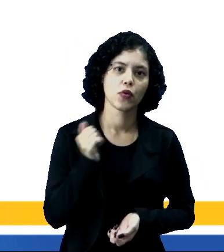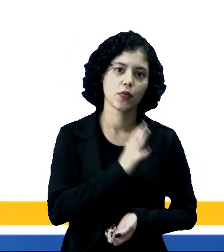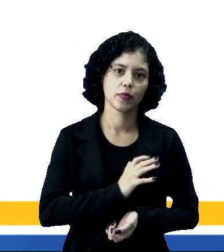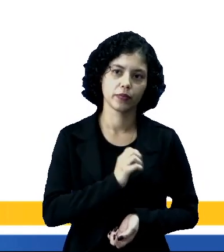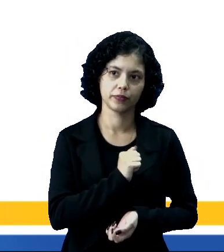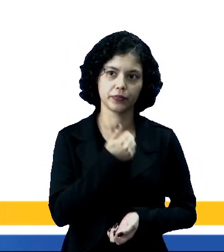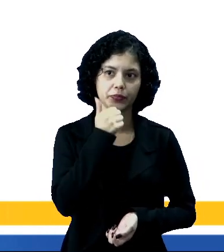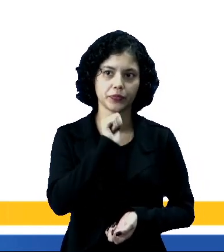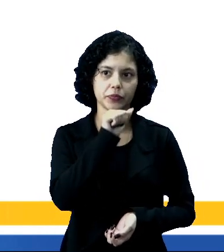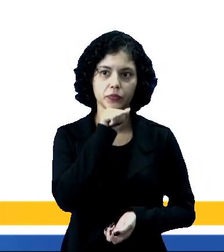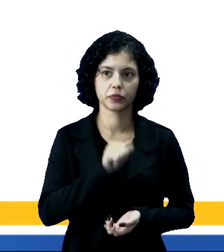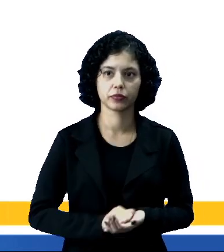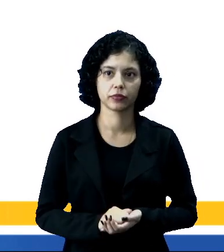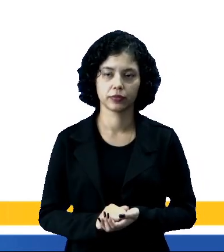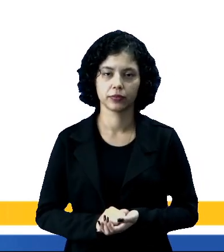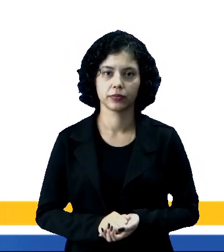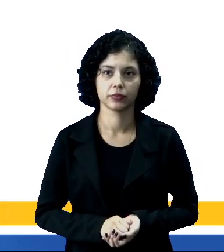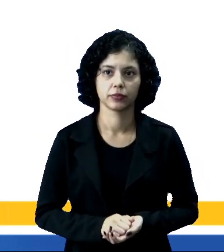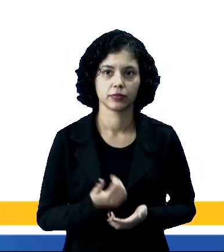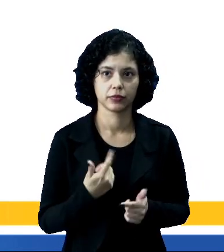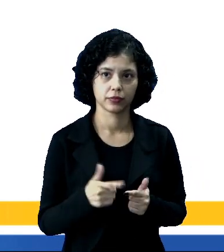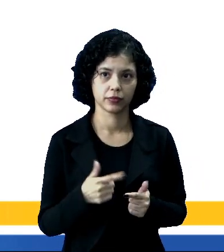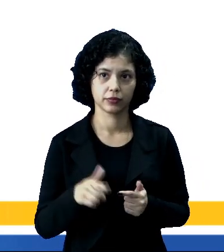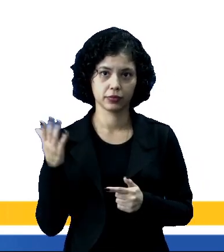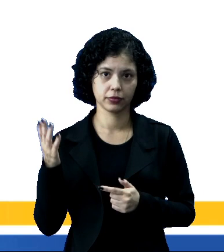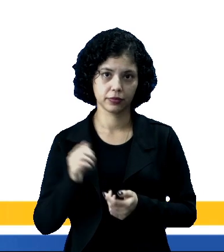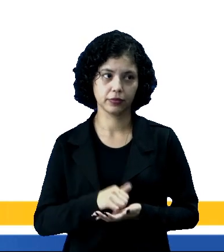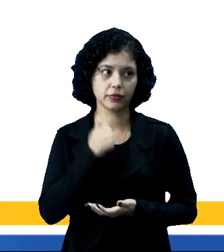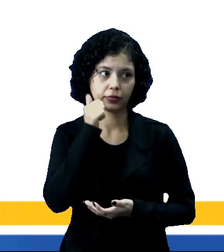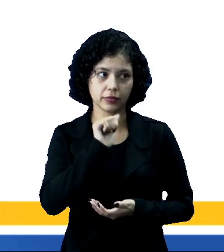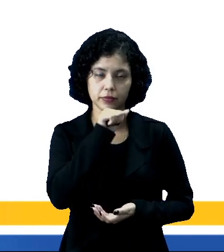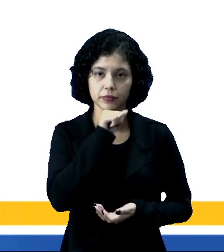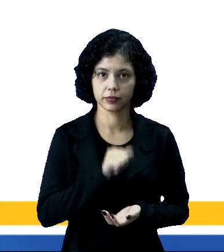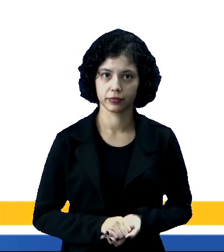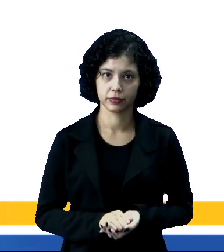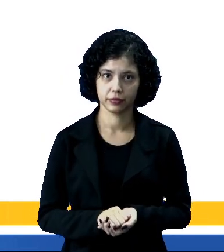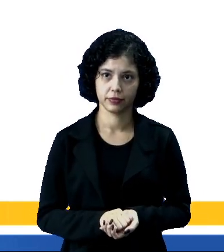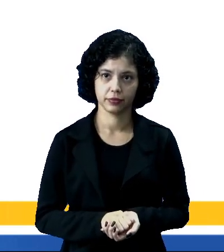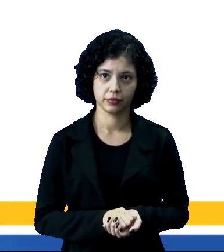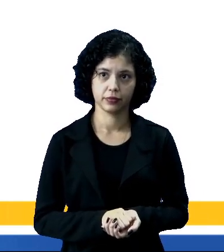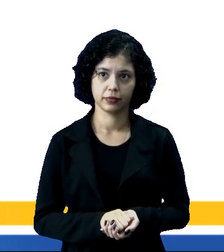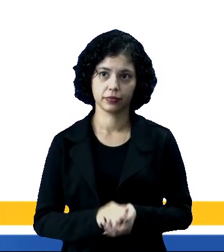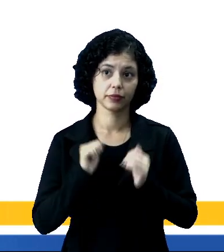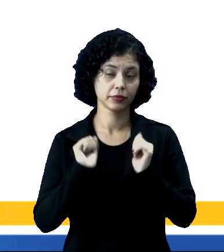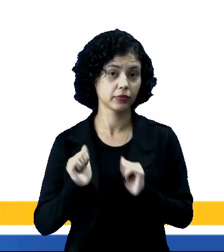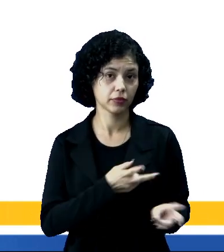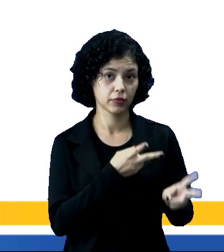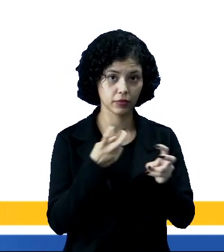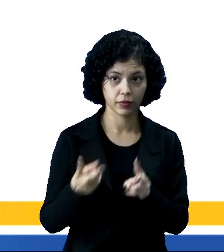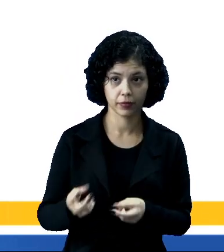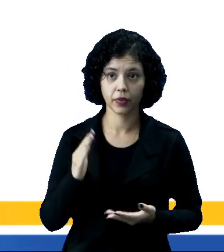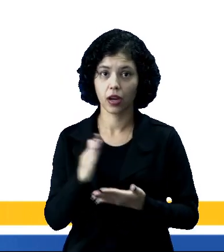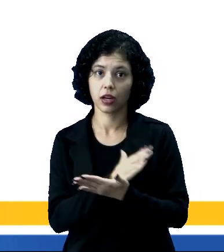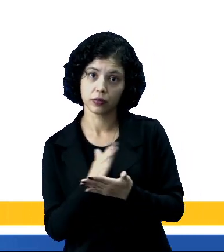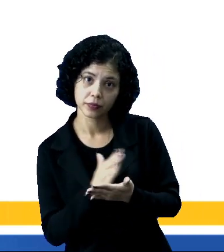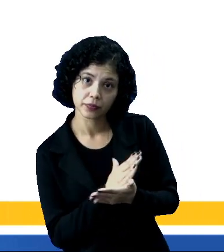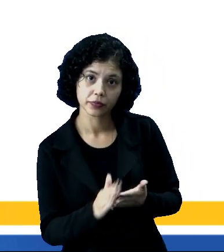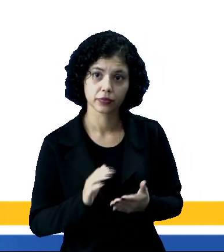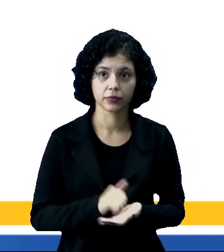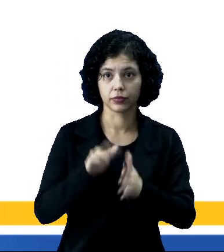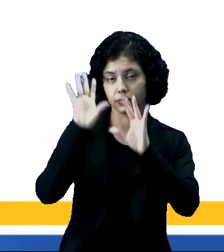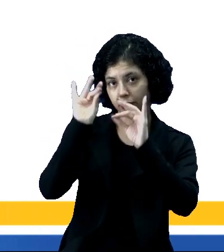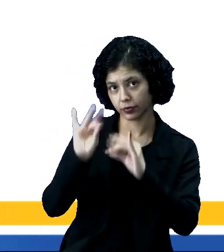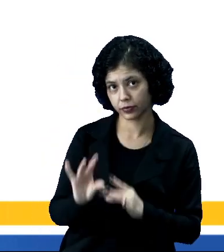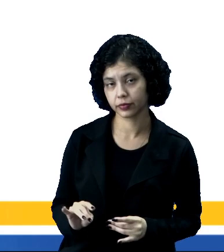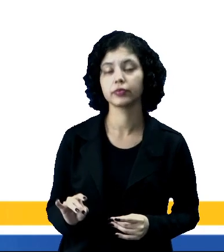mãe do mundo. Então nós temos aí uma situação entre mãe e filho. Podemos perceber alguns recursos estilísticos